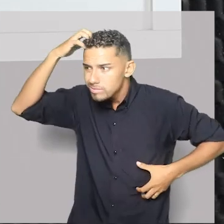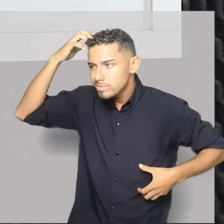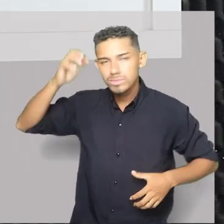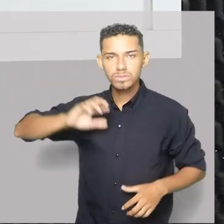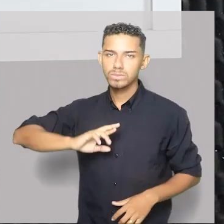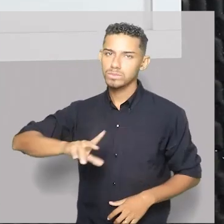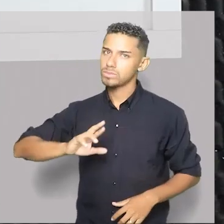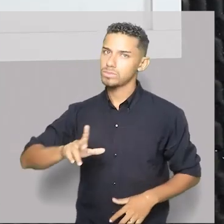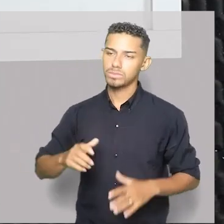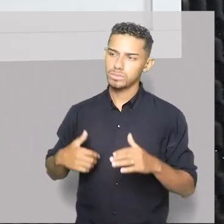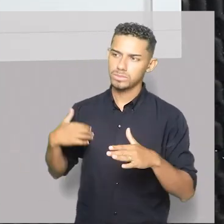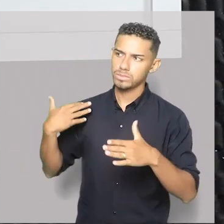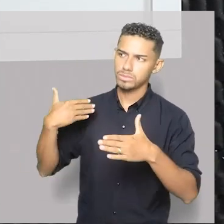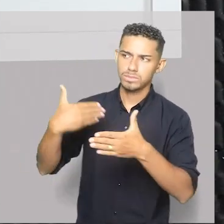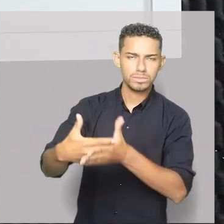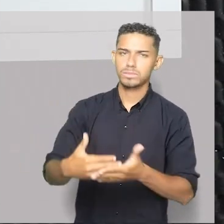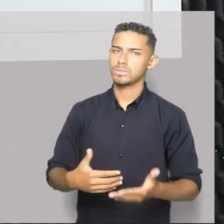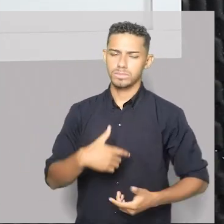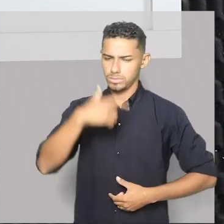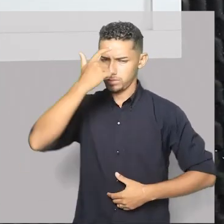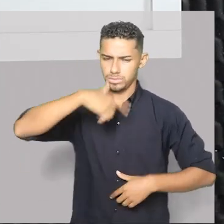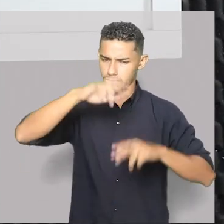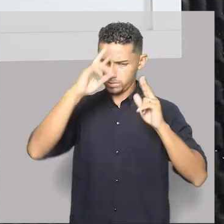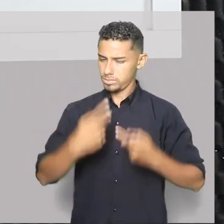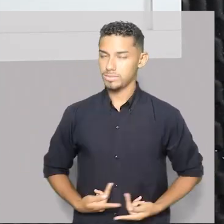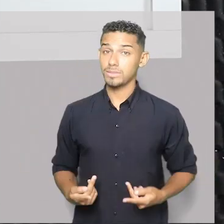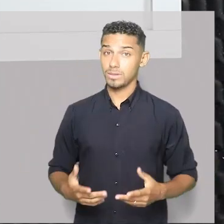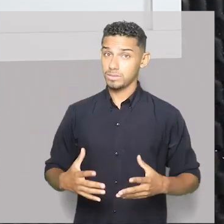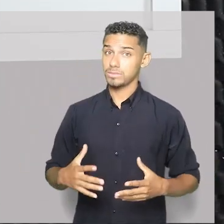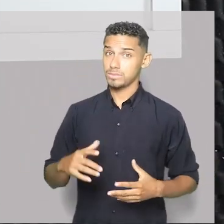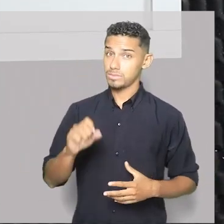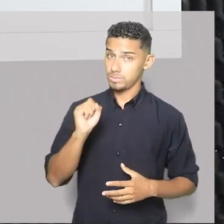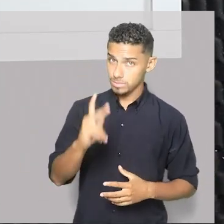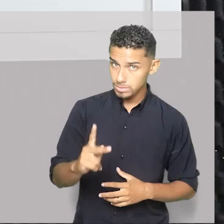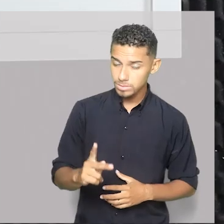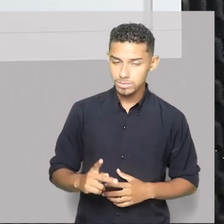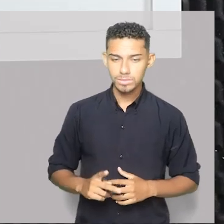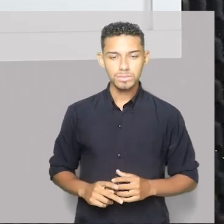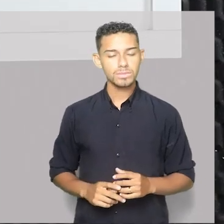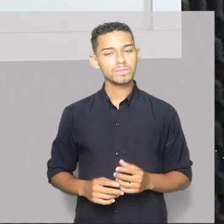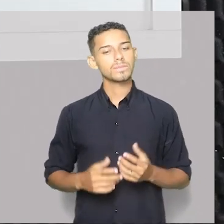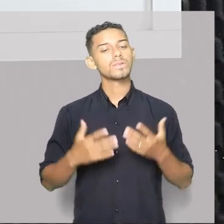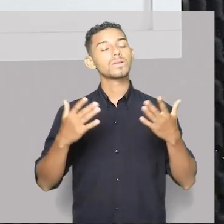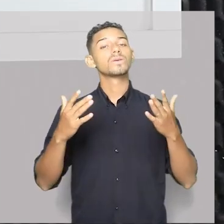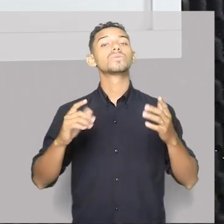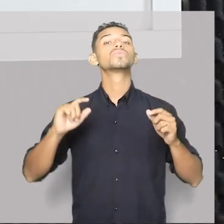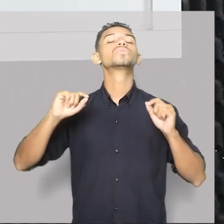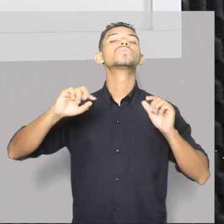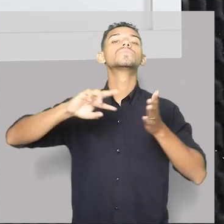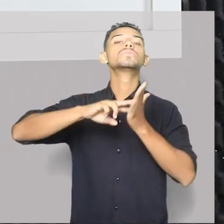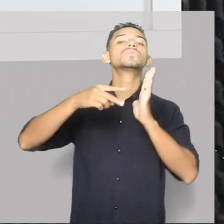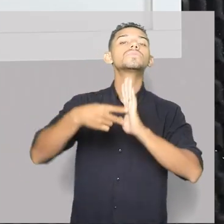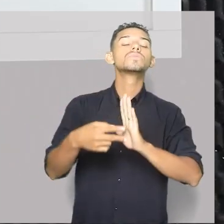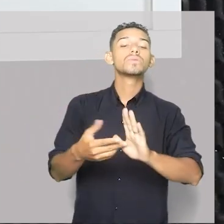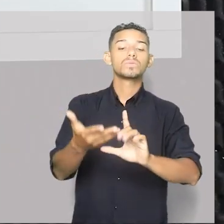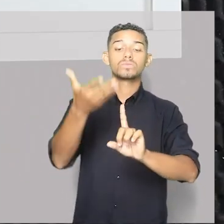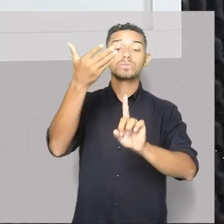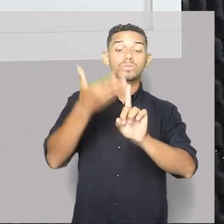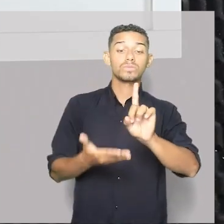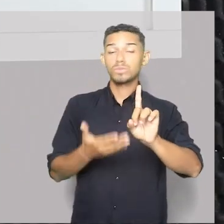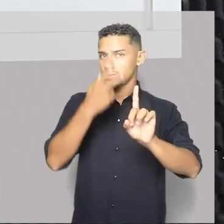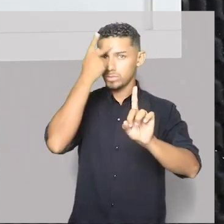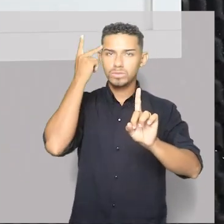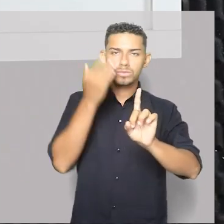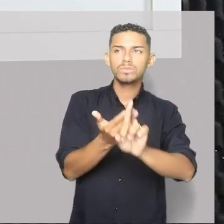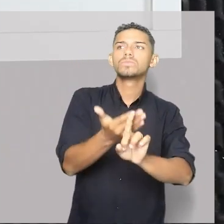partir de agora, você vai corrigir, tá? Quem falar isso. O que existe, na verdade, é um ancestral comum